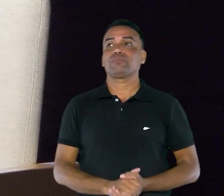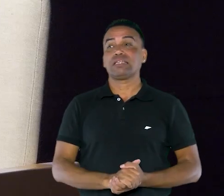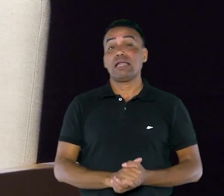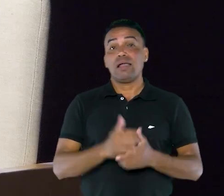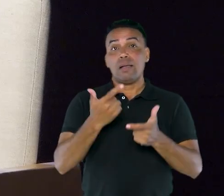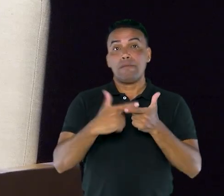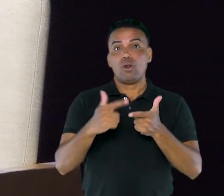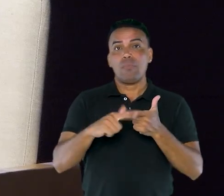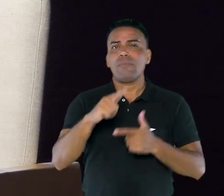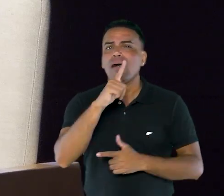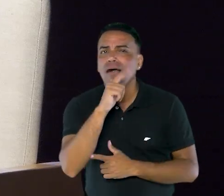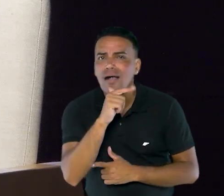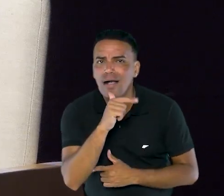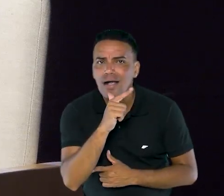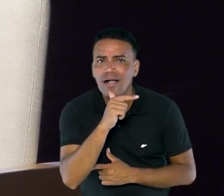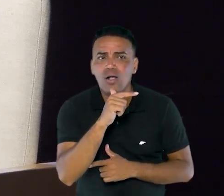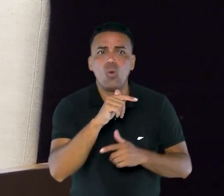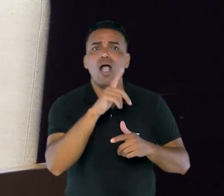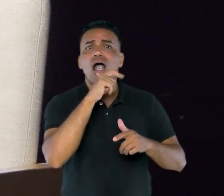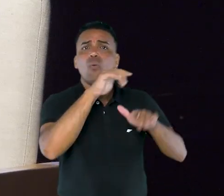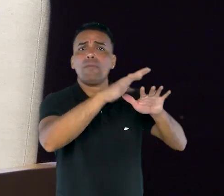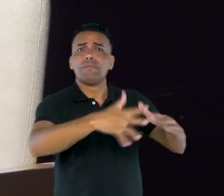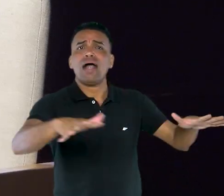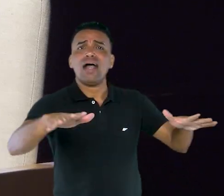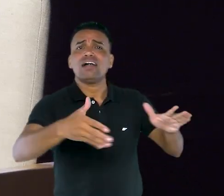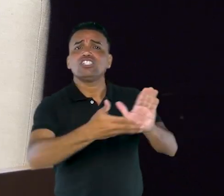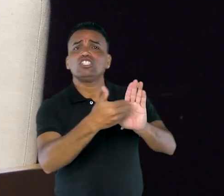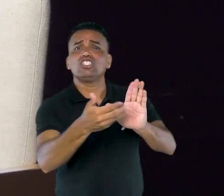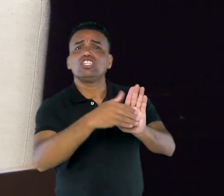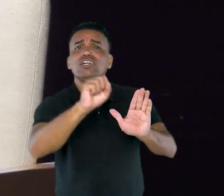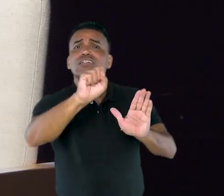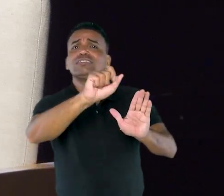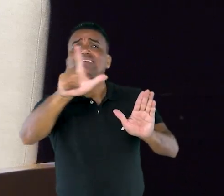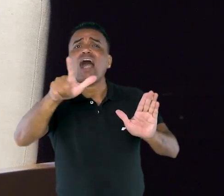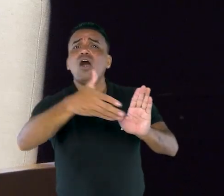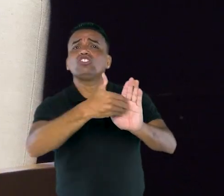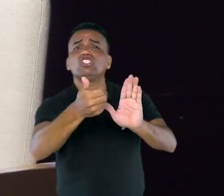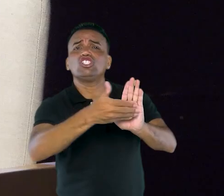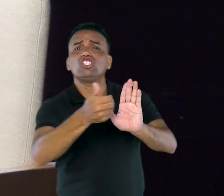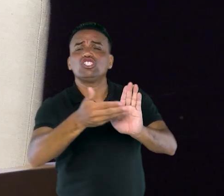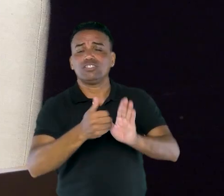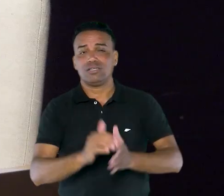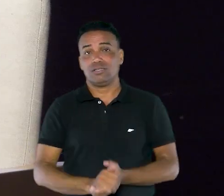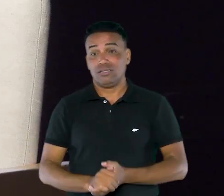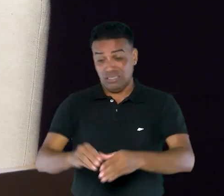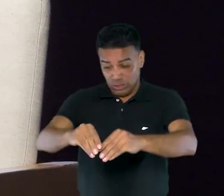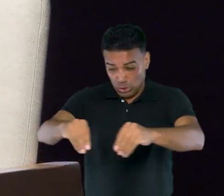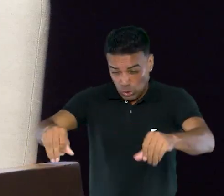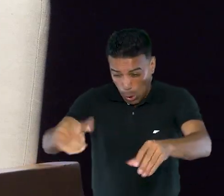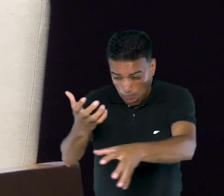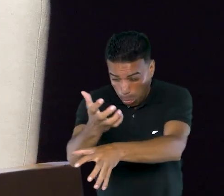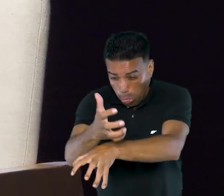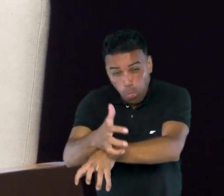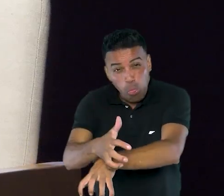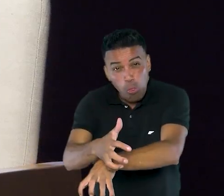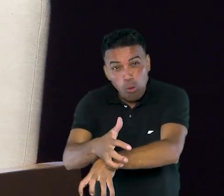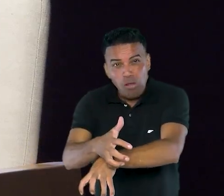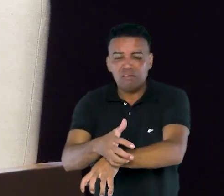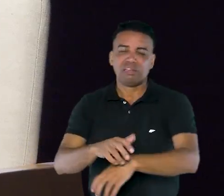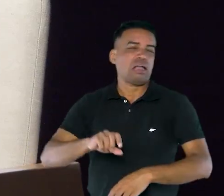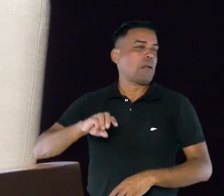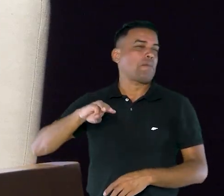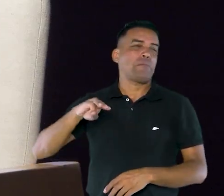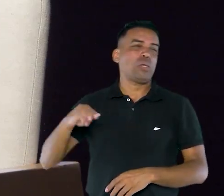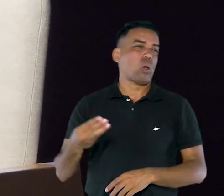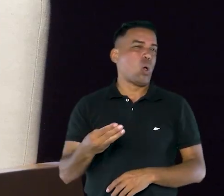um problema de água, dessaliniza o mar, gente, por favor. O solo não é mais fértil? Mas a